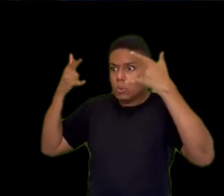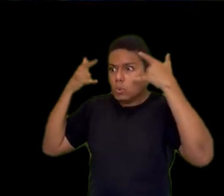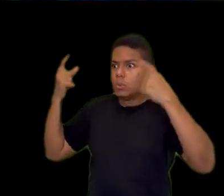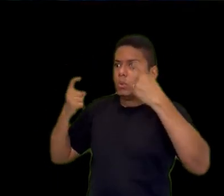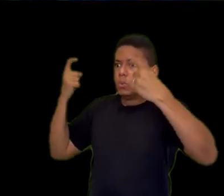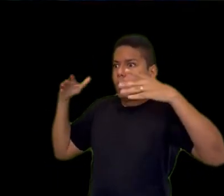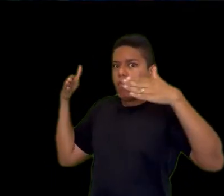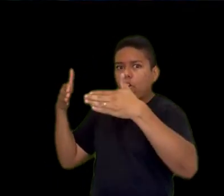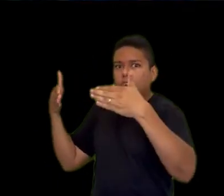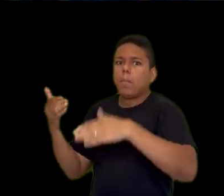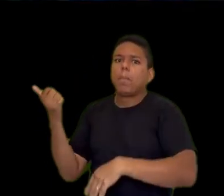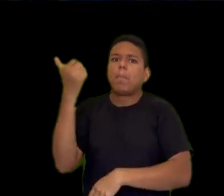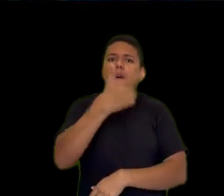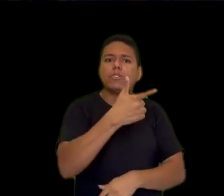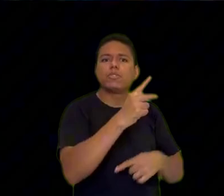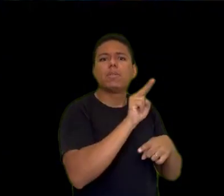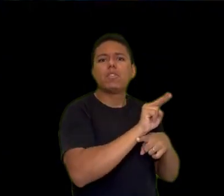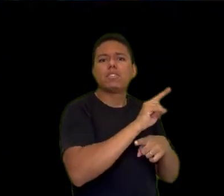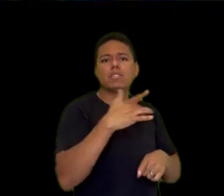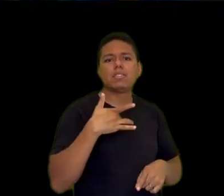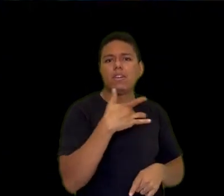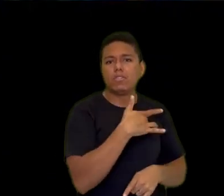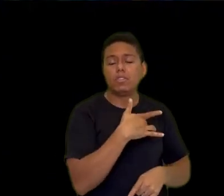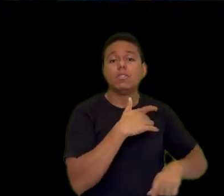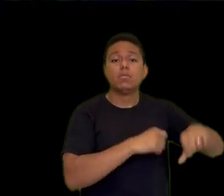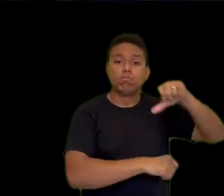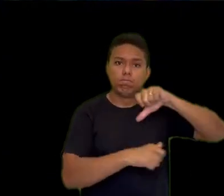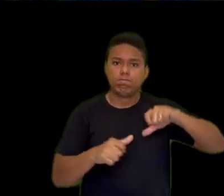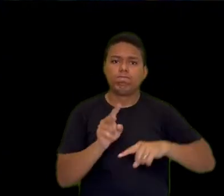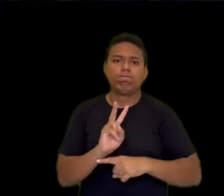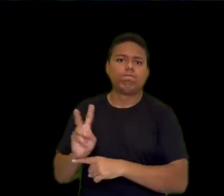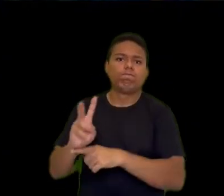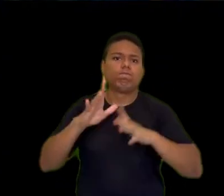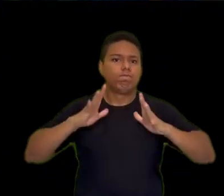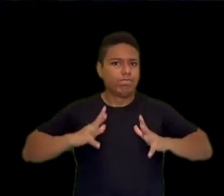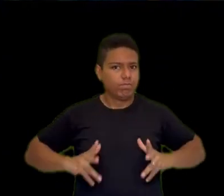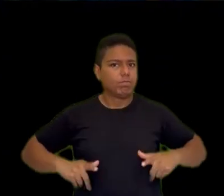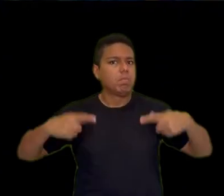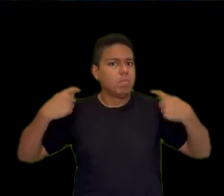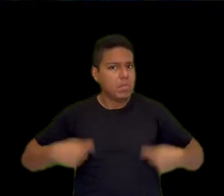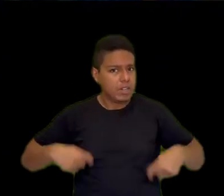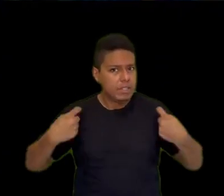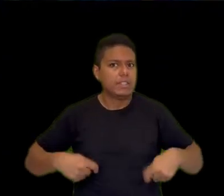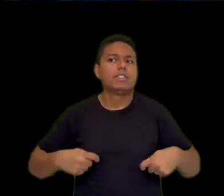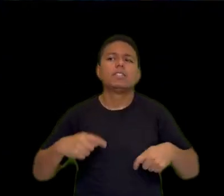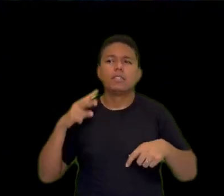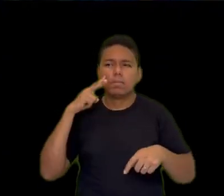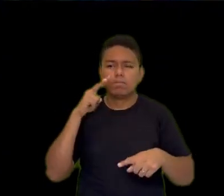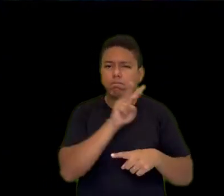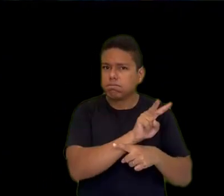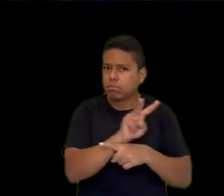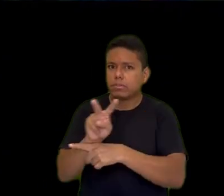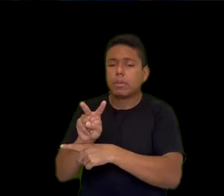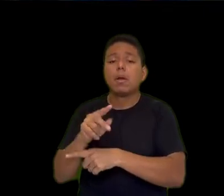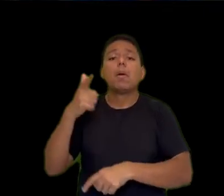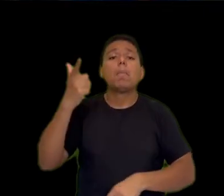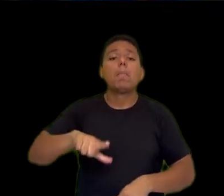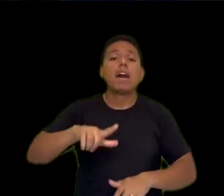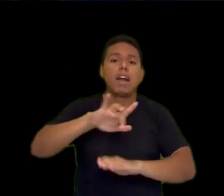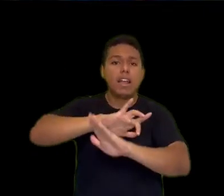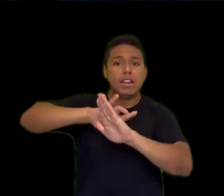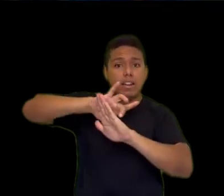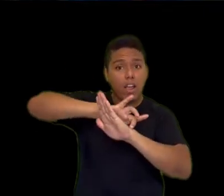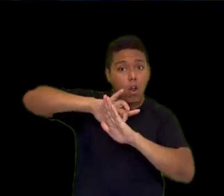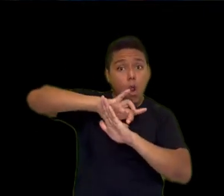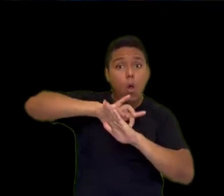sanitária. Tem também uma dimensão ideológica, que é pensar que essa vigilância sanitária ela é um locus de produção